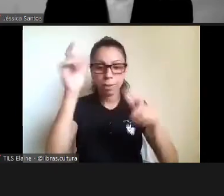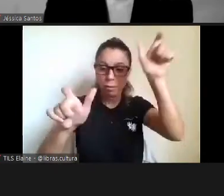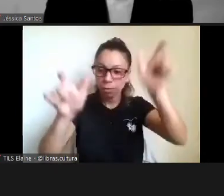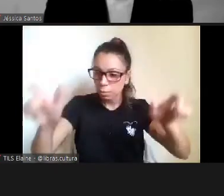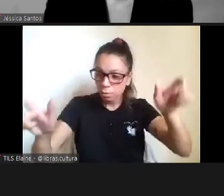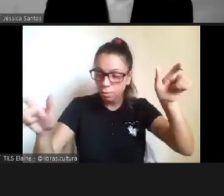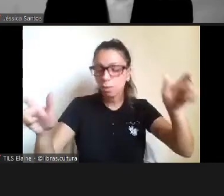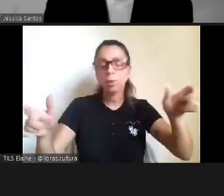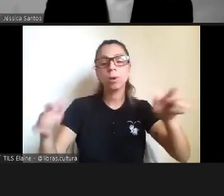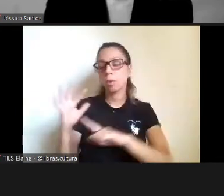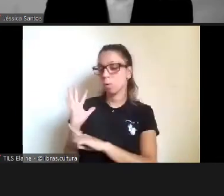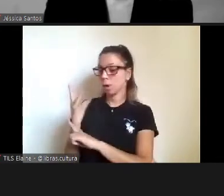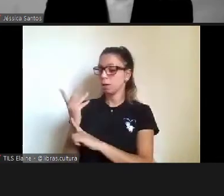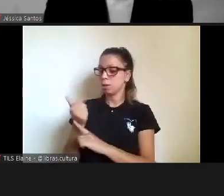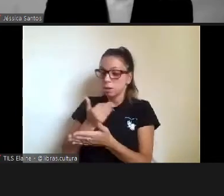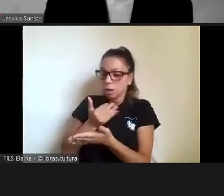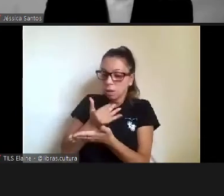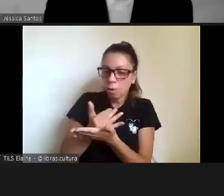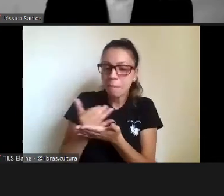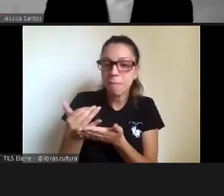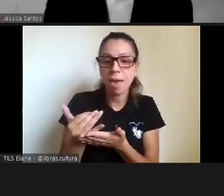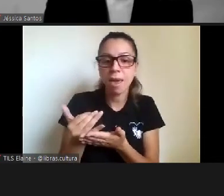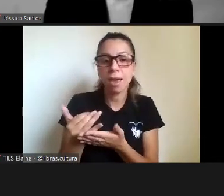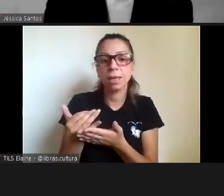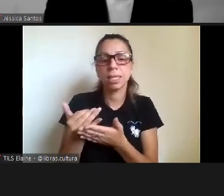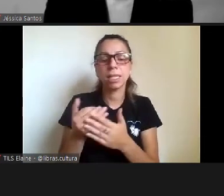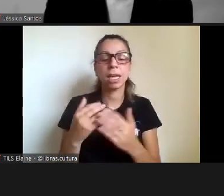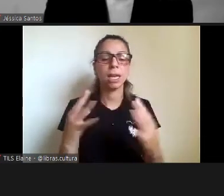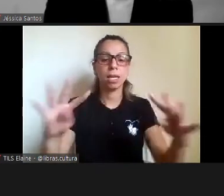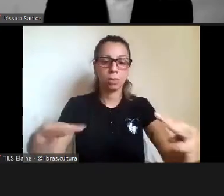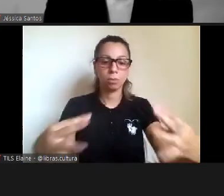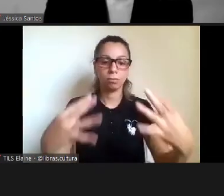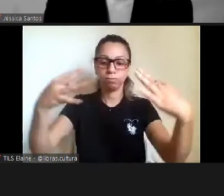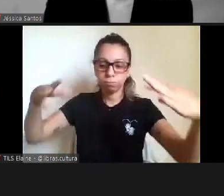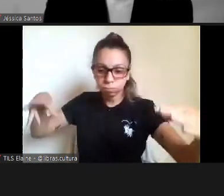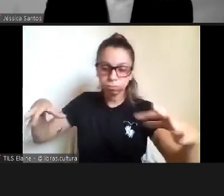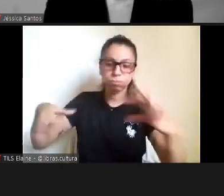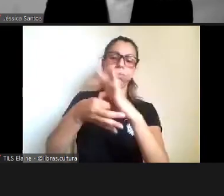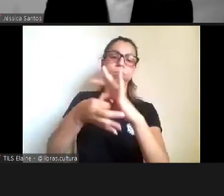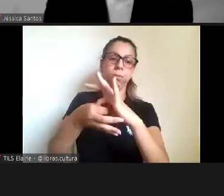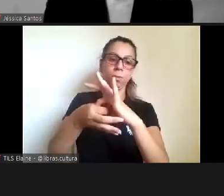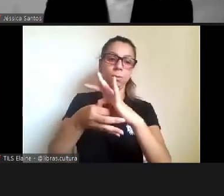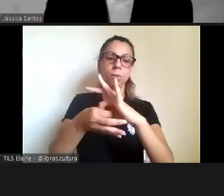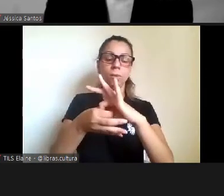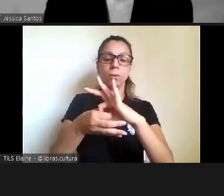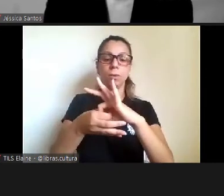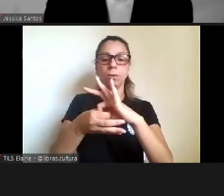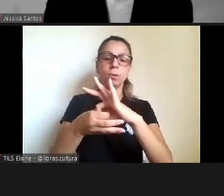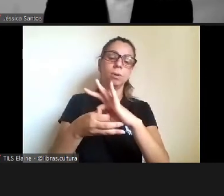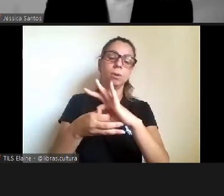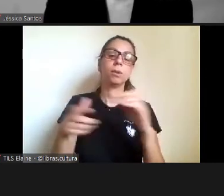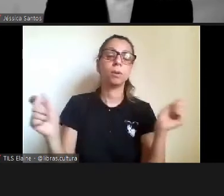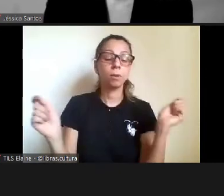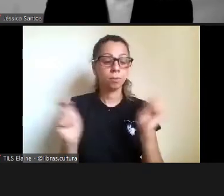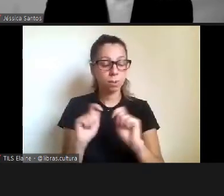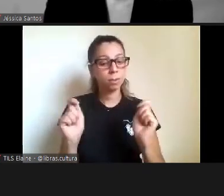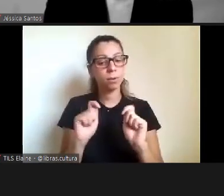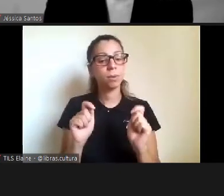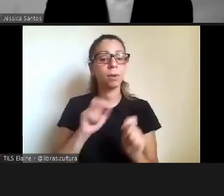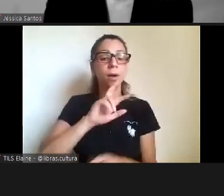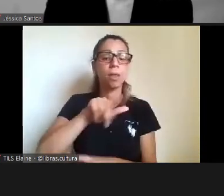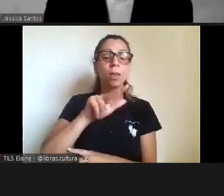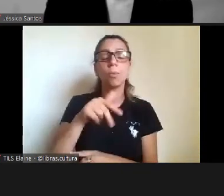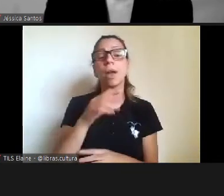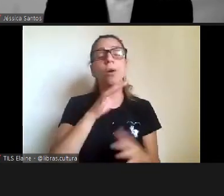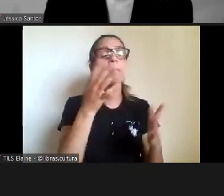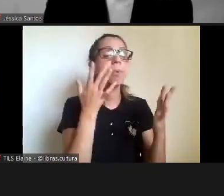né. Acho que todas as artes são um pouco assim, né? O público, aquele que recebe a obra, ele conclui, mas não como